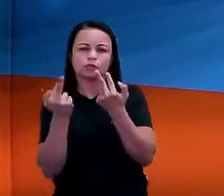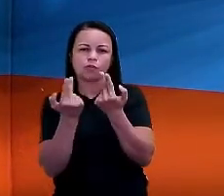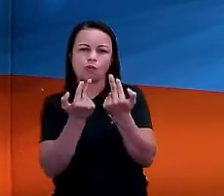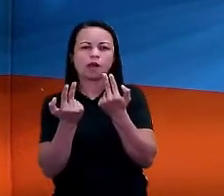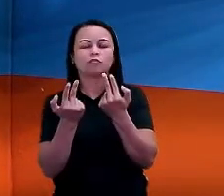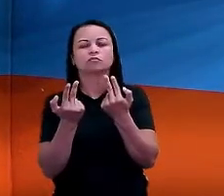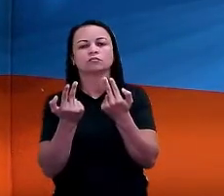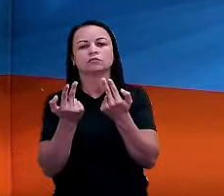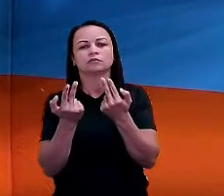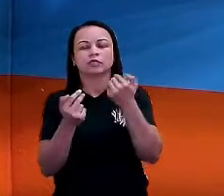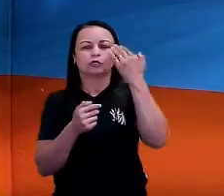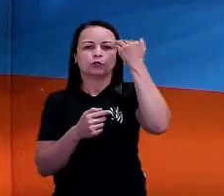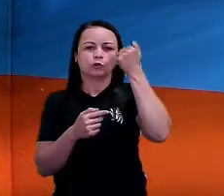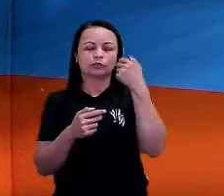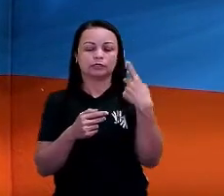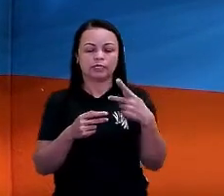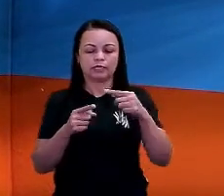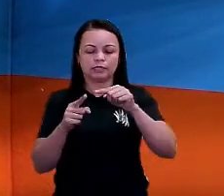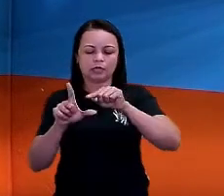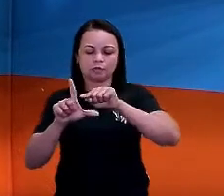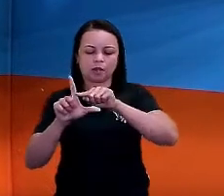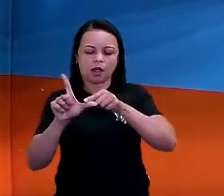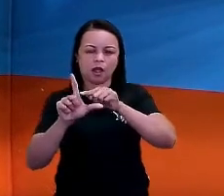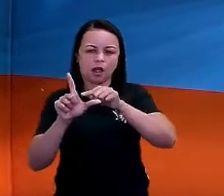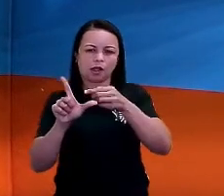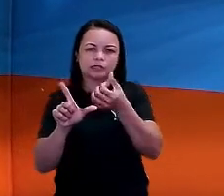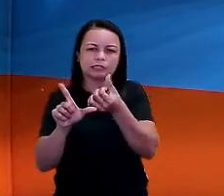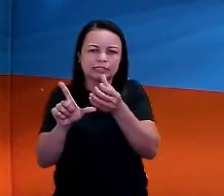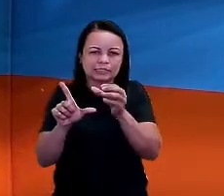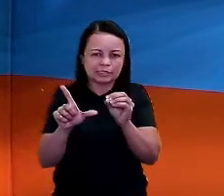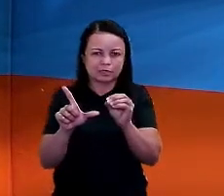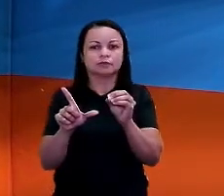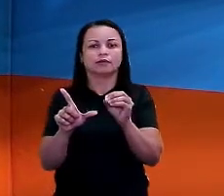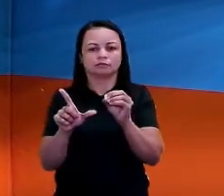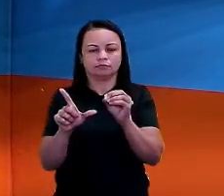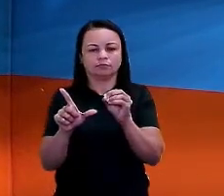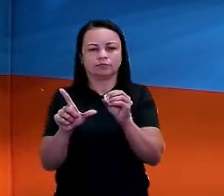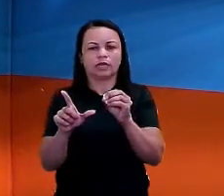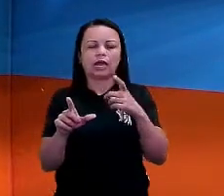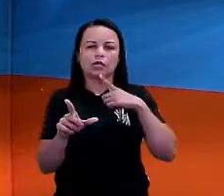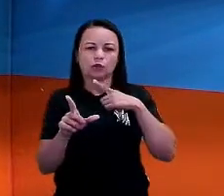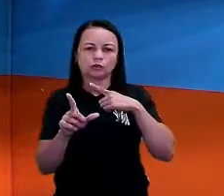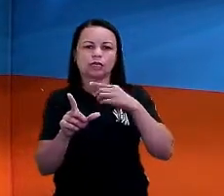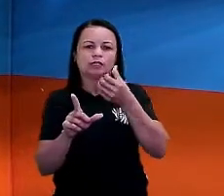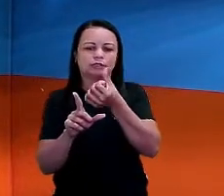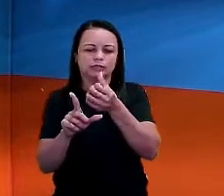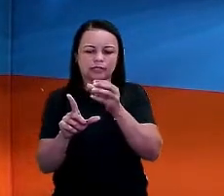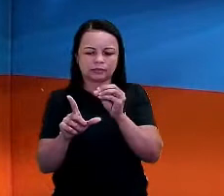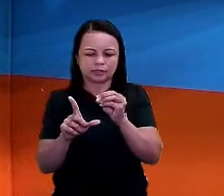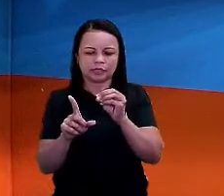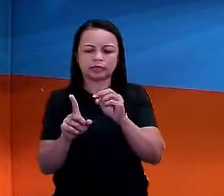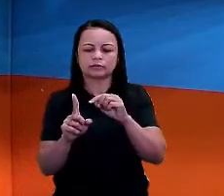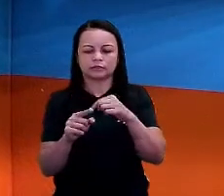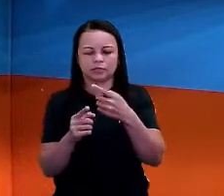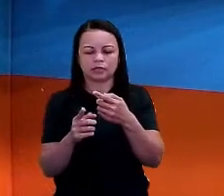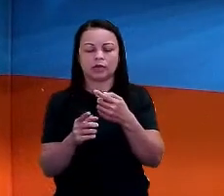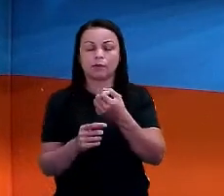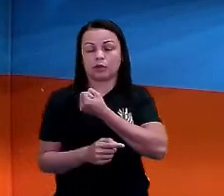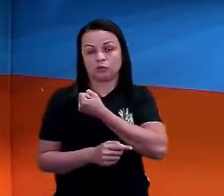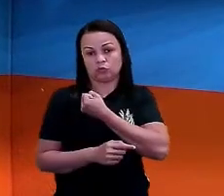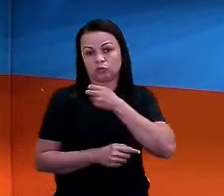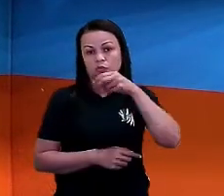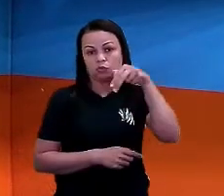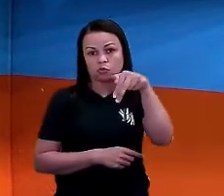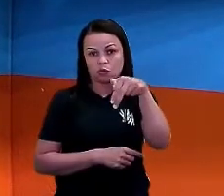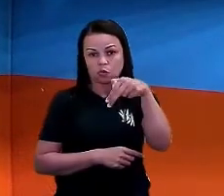ângulo dele é de 60 graus, cada ângulo dele é 60 graus, então eu tenho que 60 é um deles, e aí eu vou pelo número de lados,